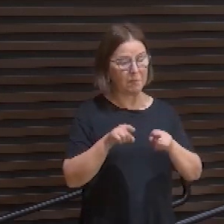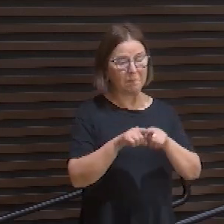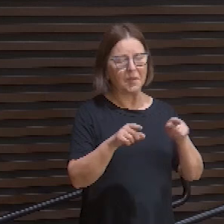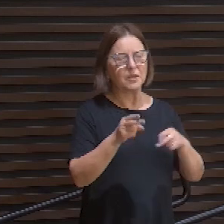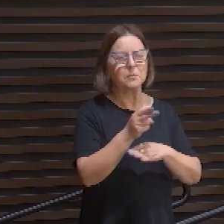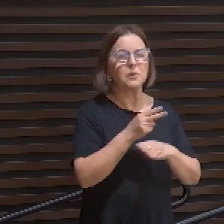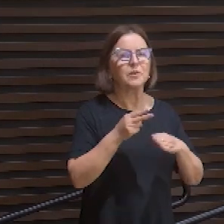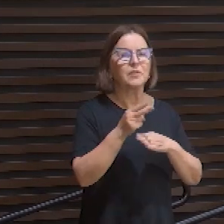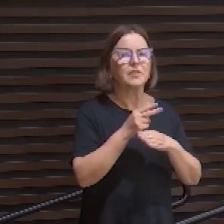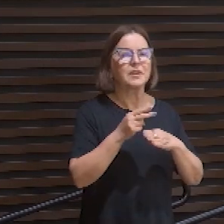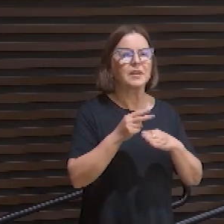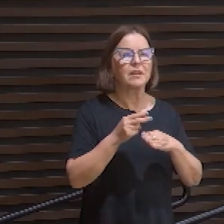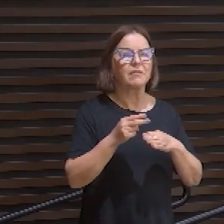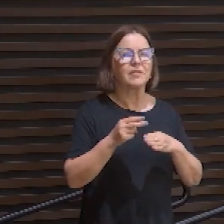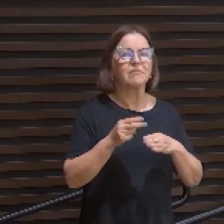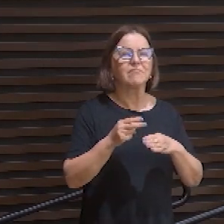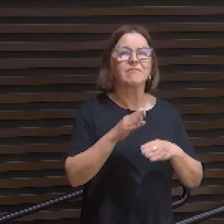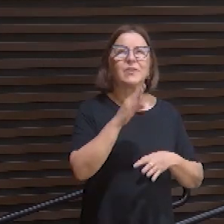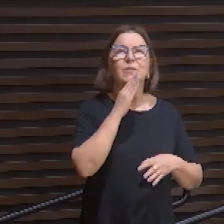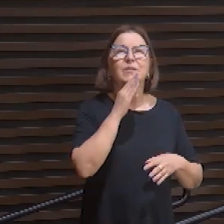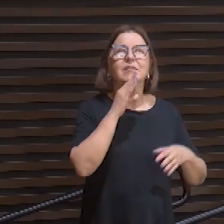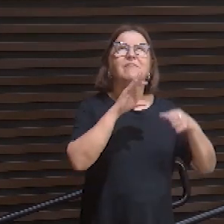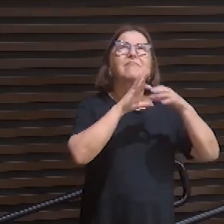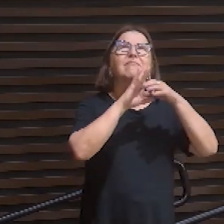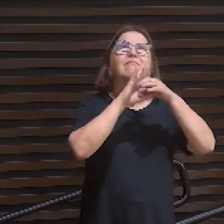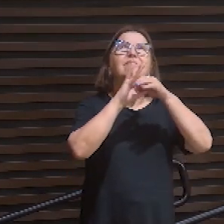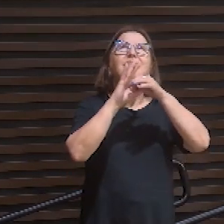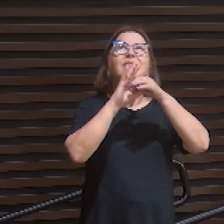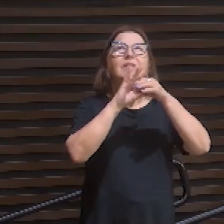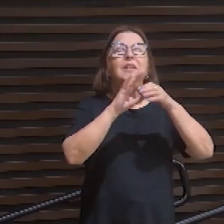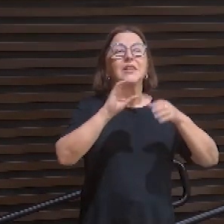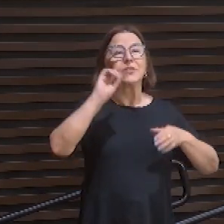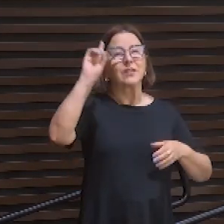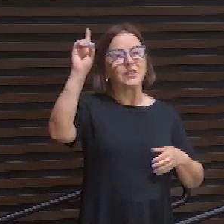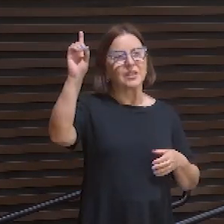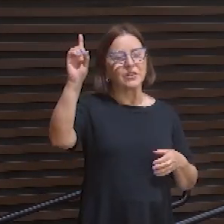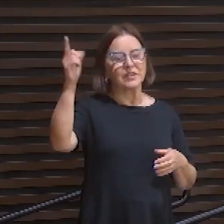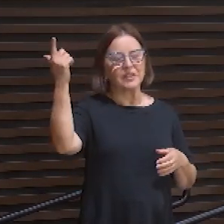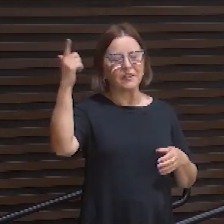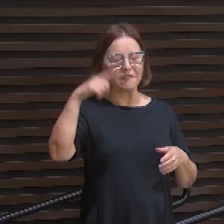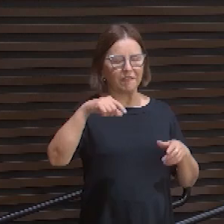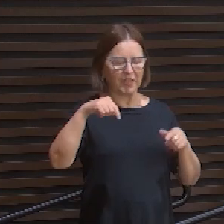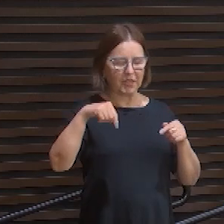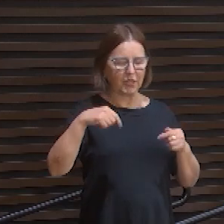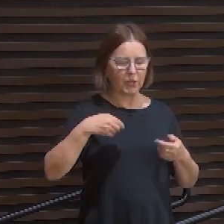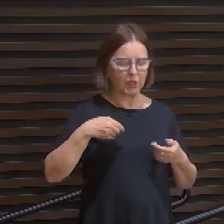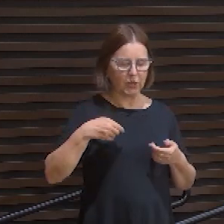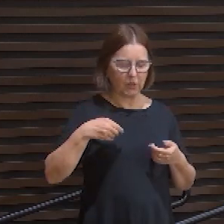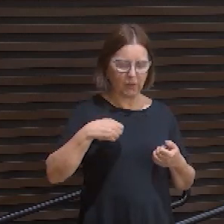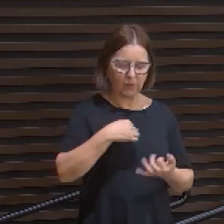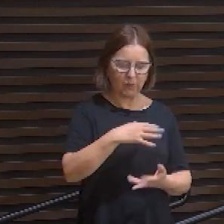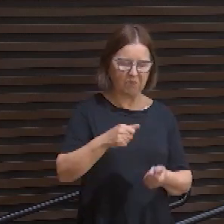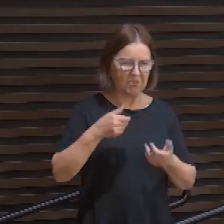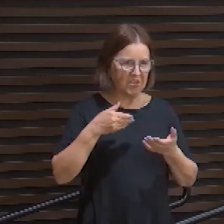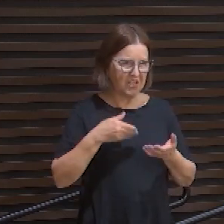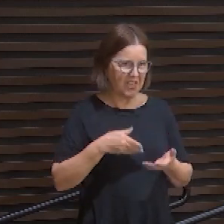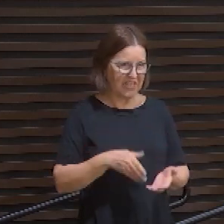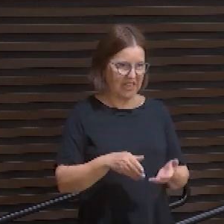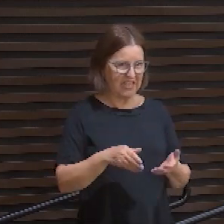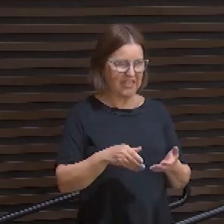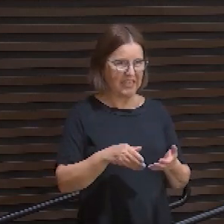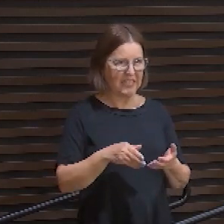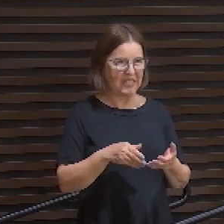do Deus que se encarna e que vem fazer uma revolução de dentro para